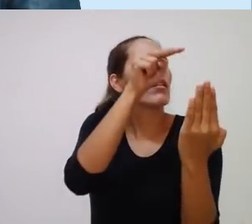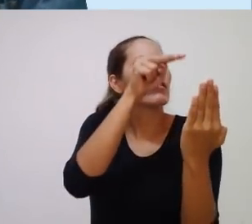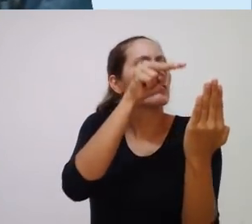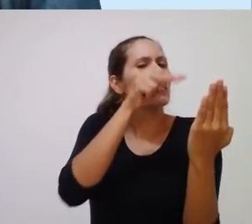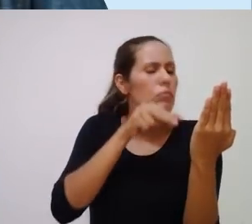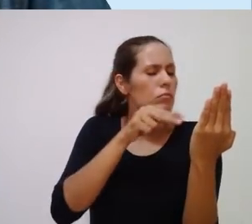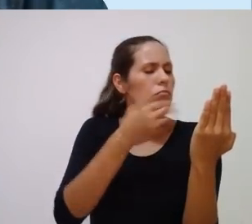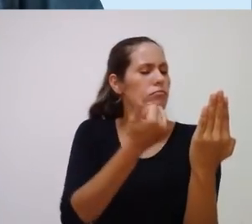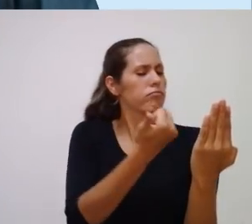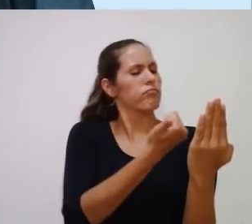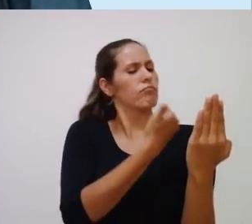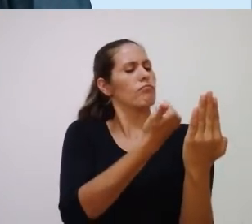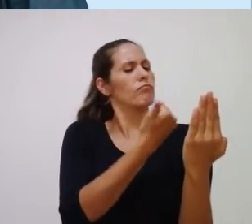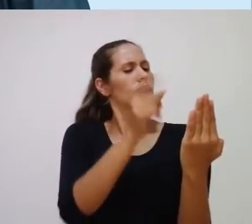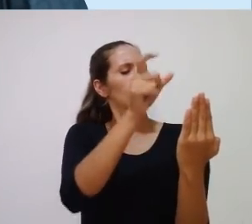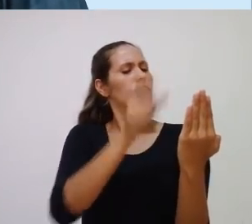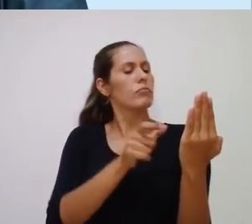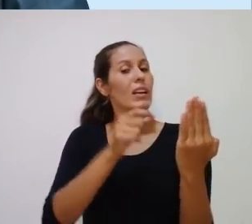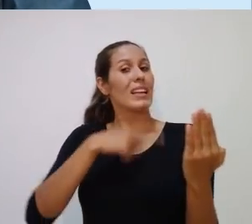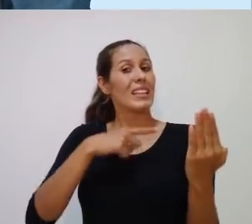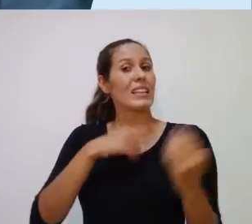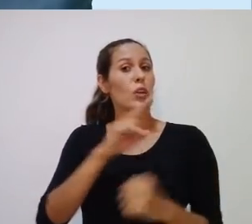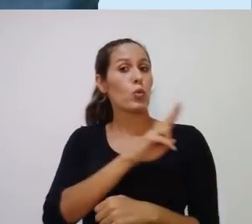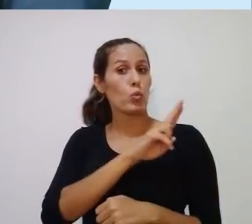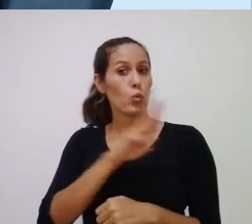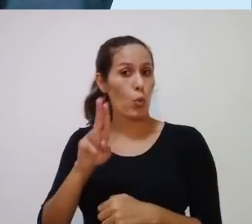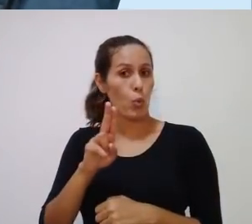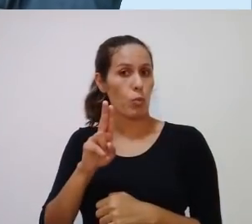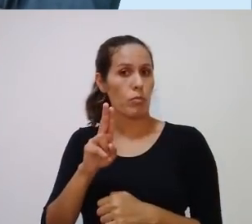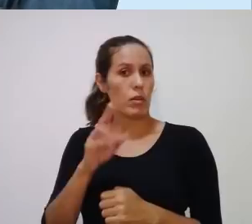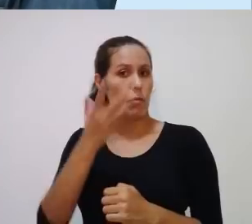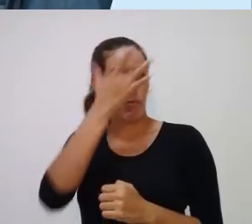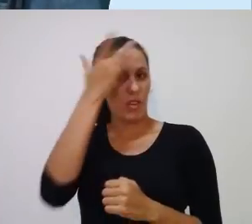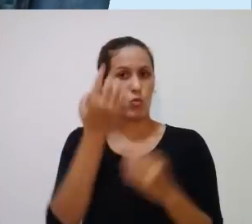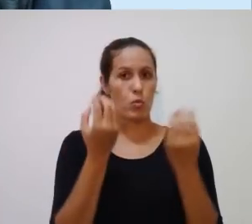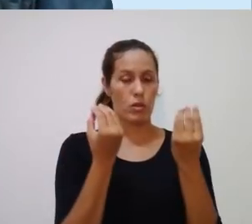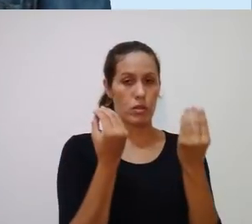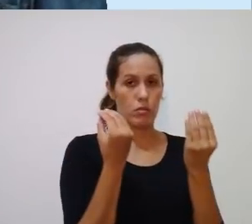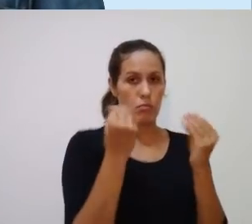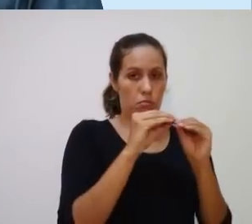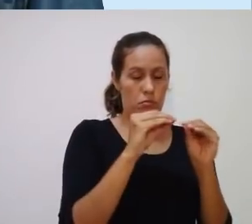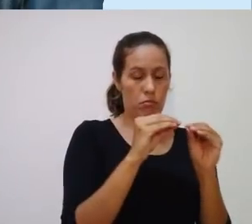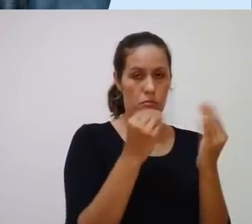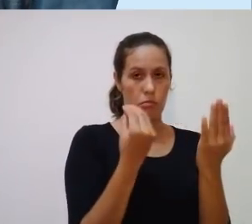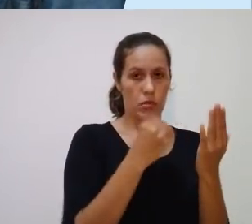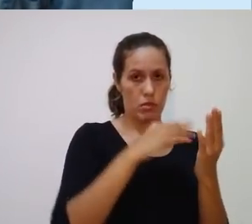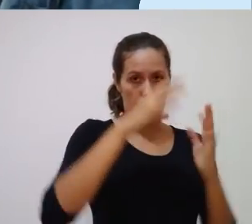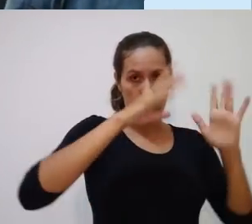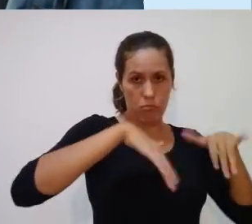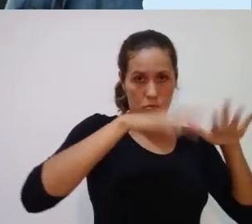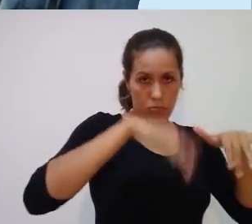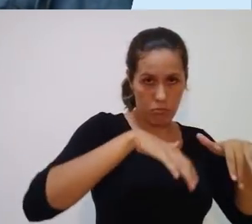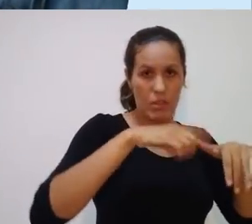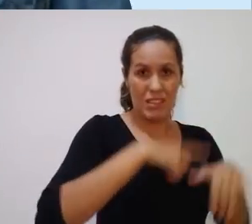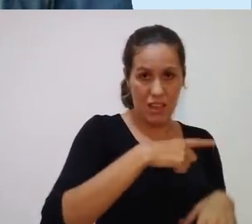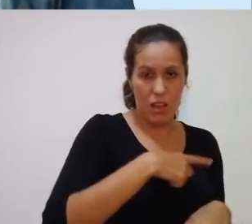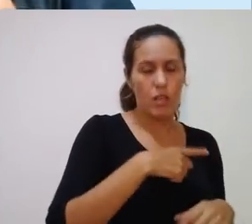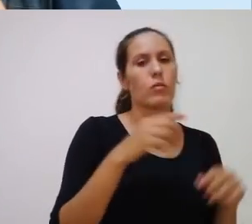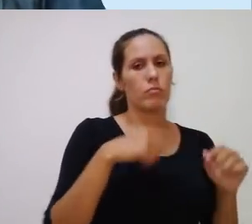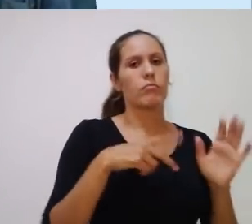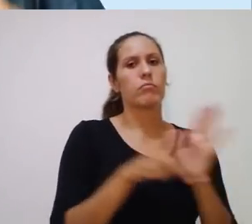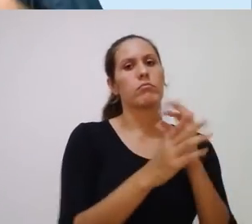que redigiu. Isso dá uma fundamentação. Porque não é qualquer pessoa que vai escrever algo e vai deixar seu nome lá. Então tem que ser